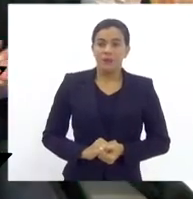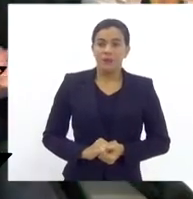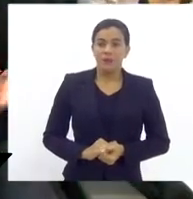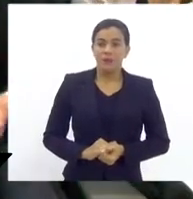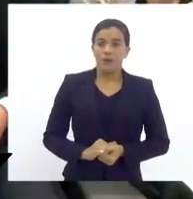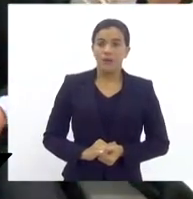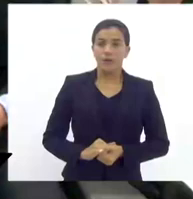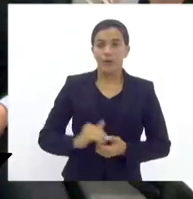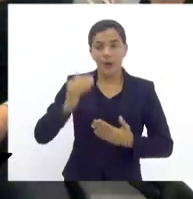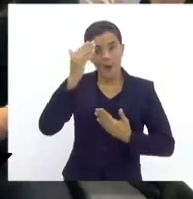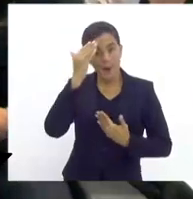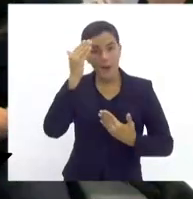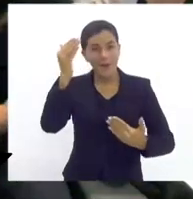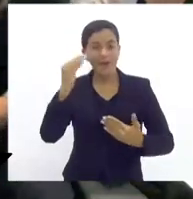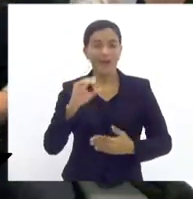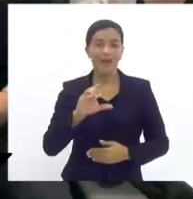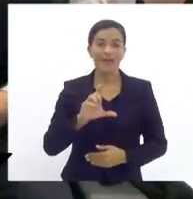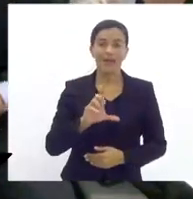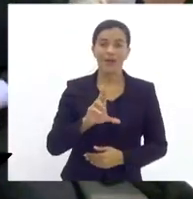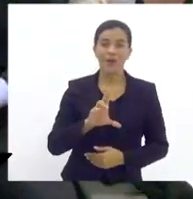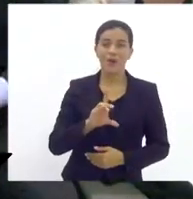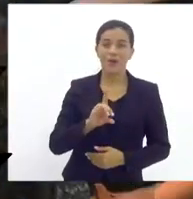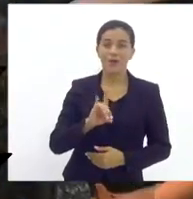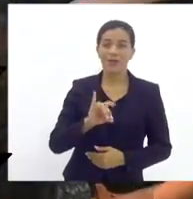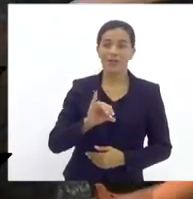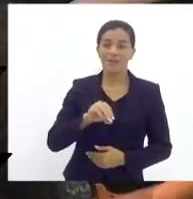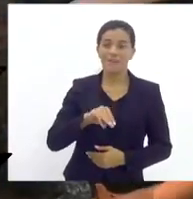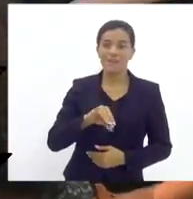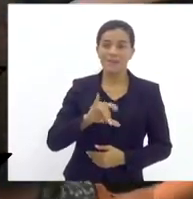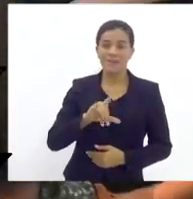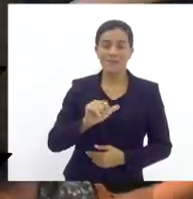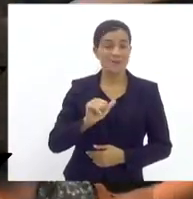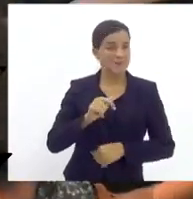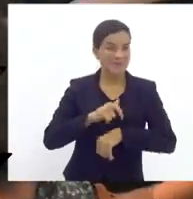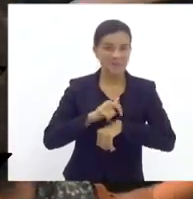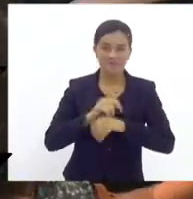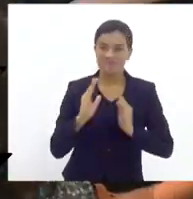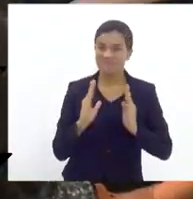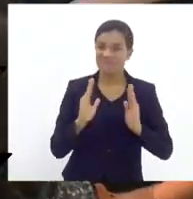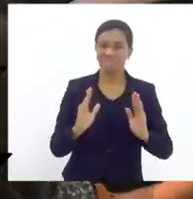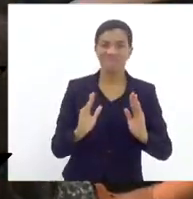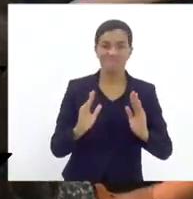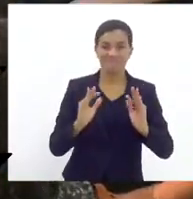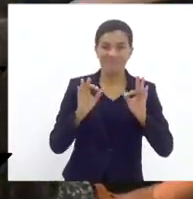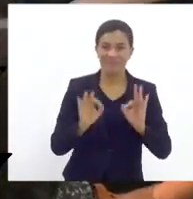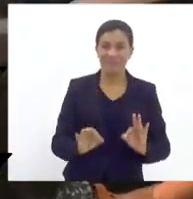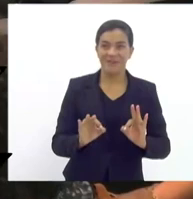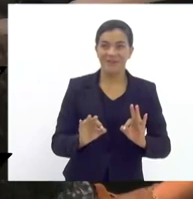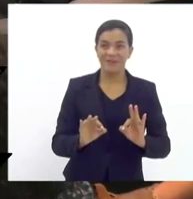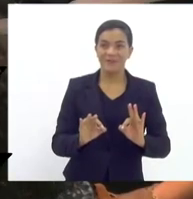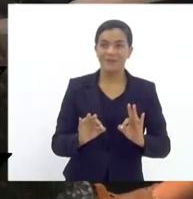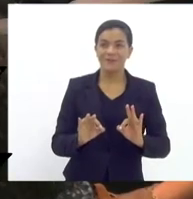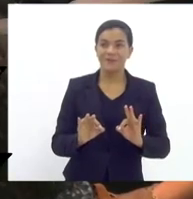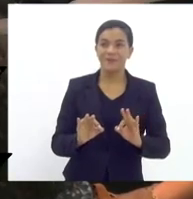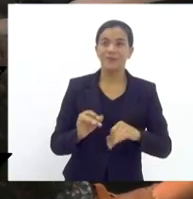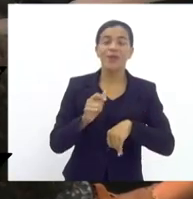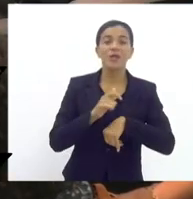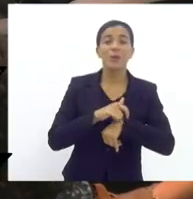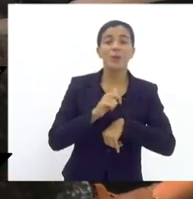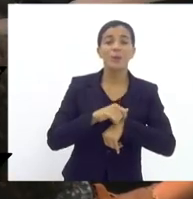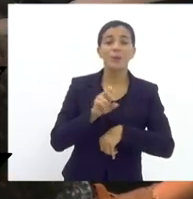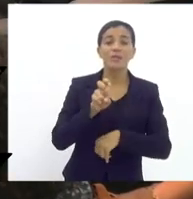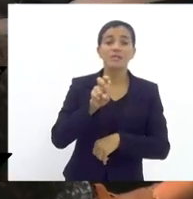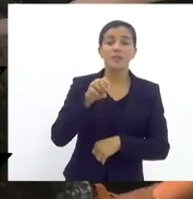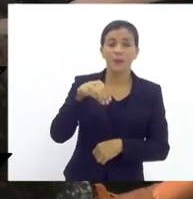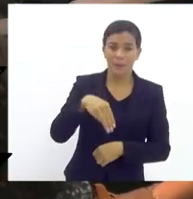muito obrigada Ludmila fique tranquila foi dentro do tempo embora não tenha avisado a está dando tempo de